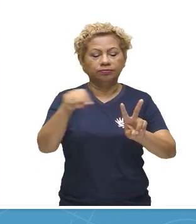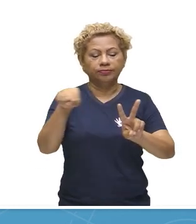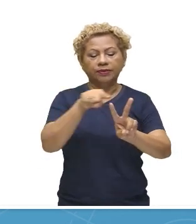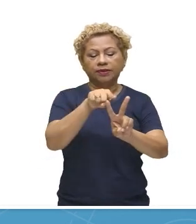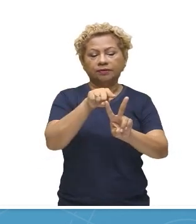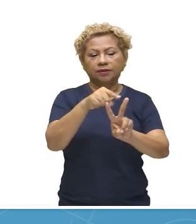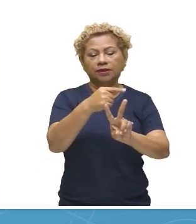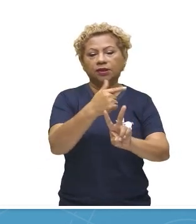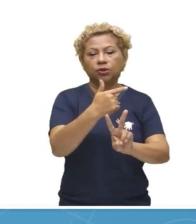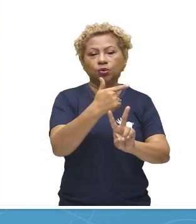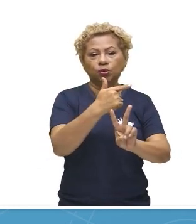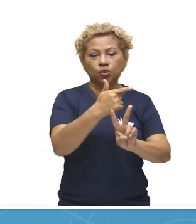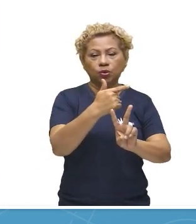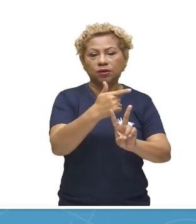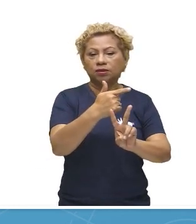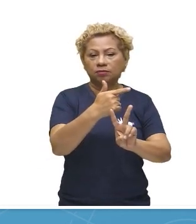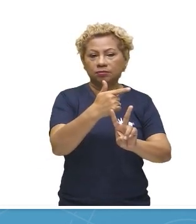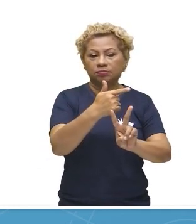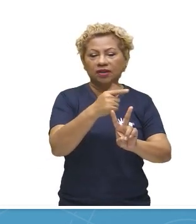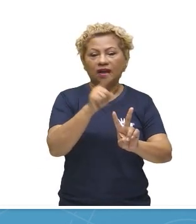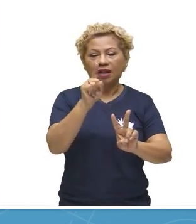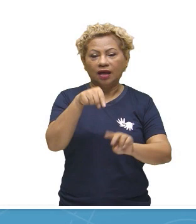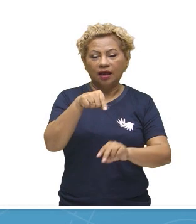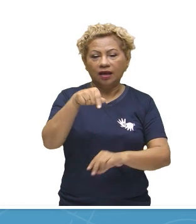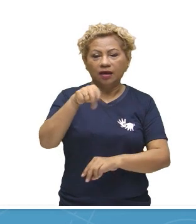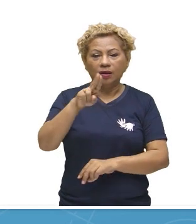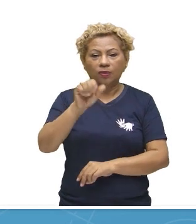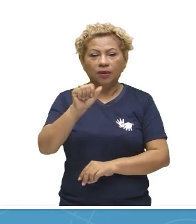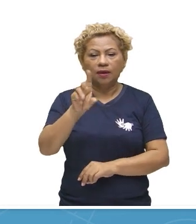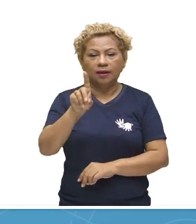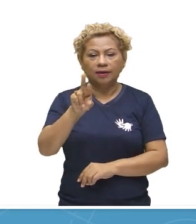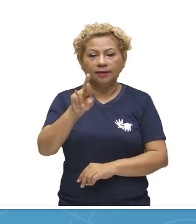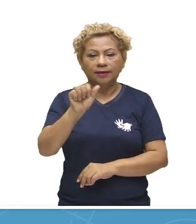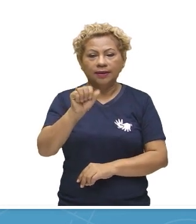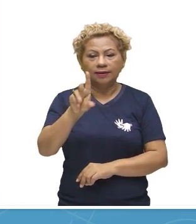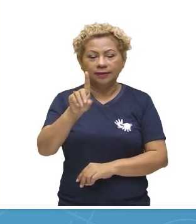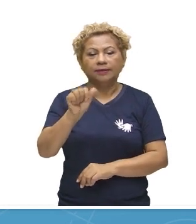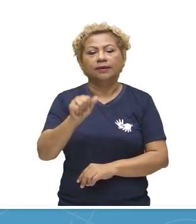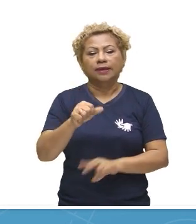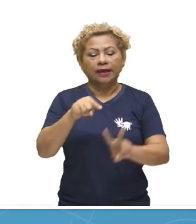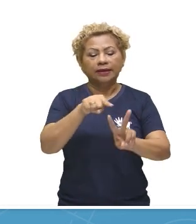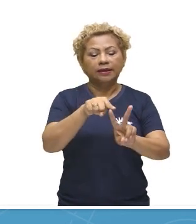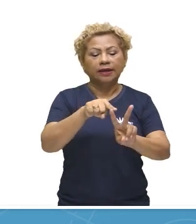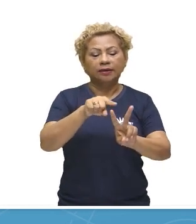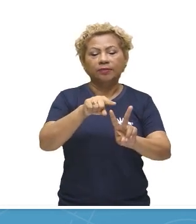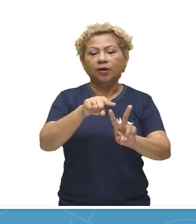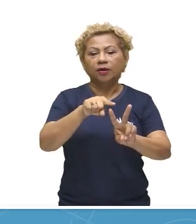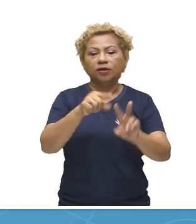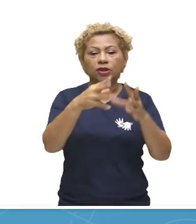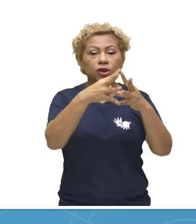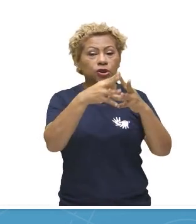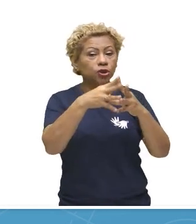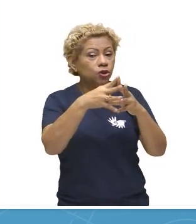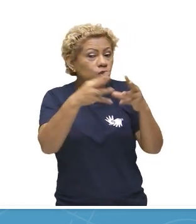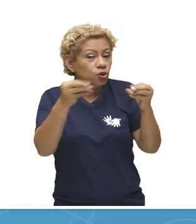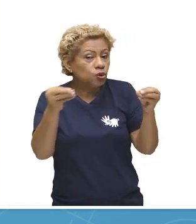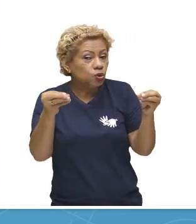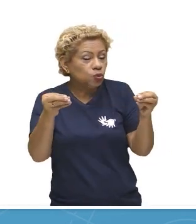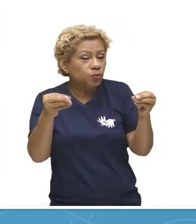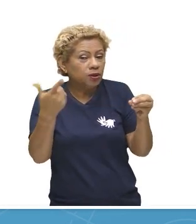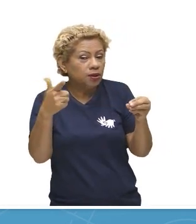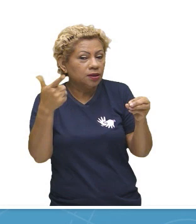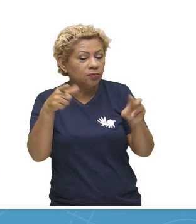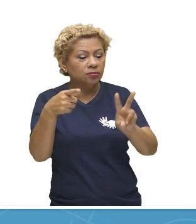tendo raiz quadrada. E a gente pode ter esse número visível ou não. Então, toda vez que a gente tiver uma